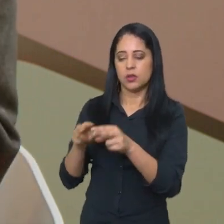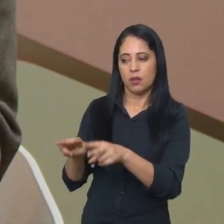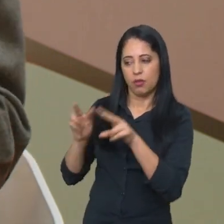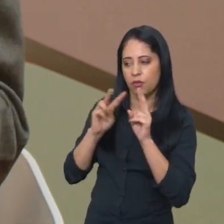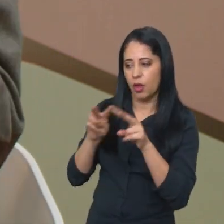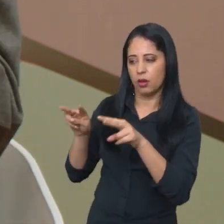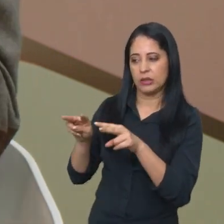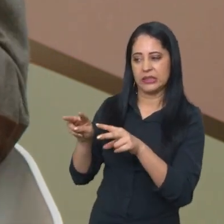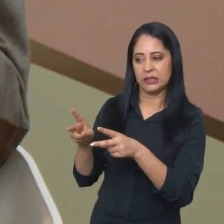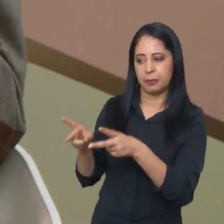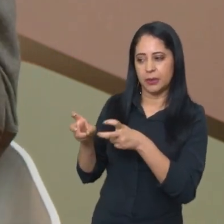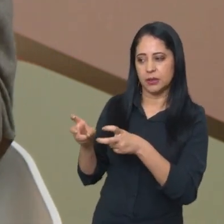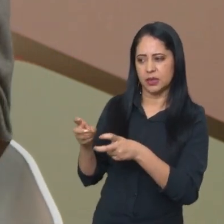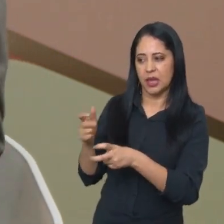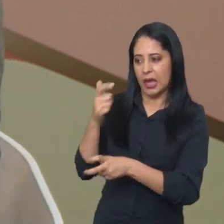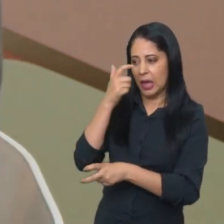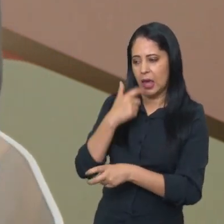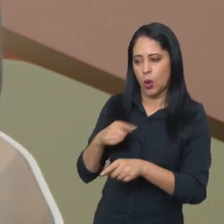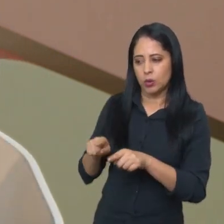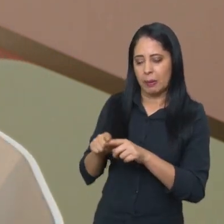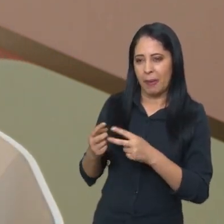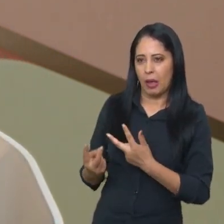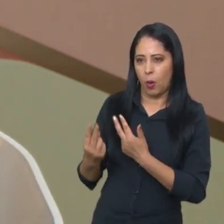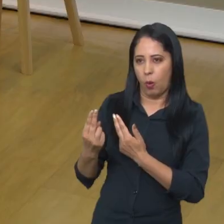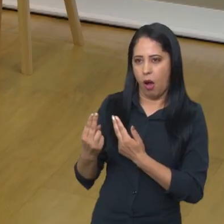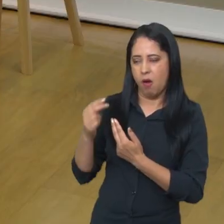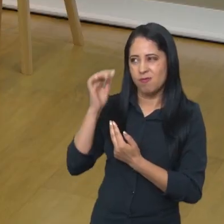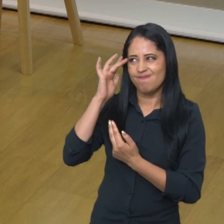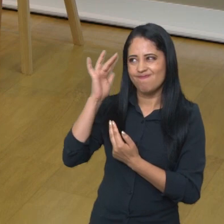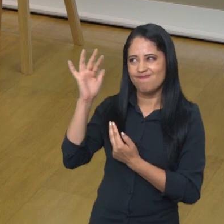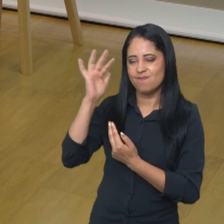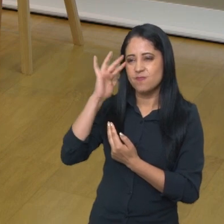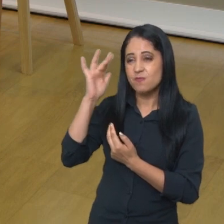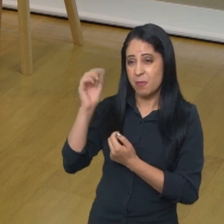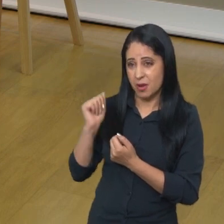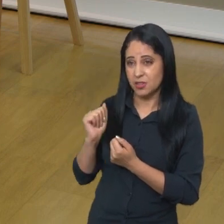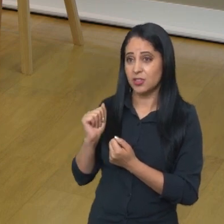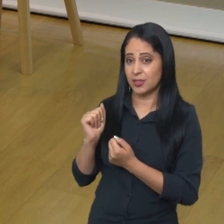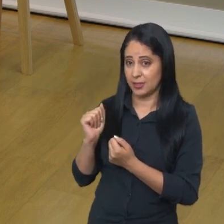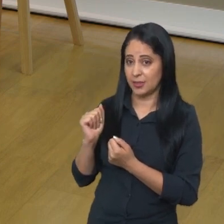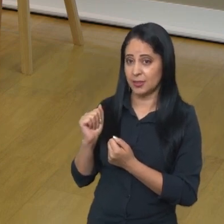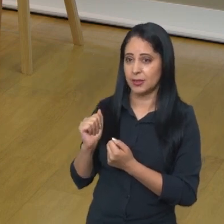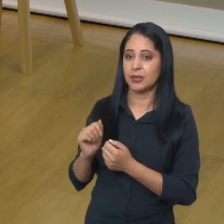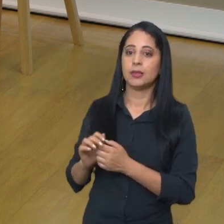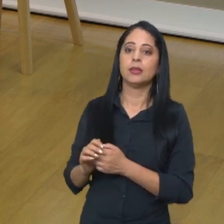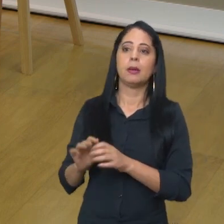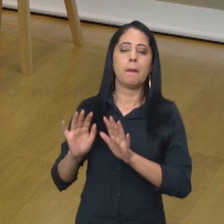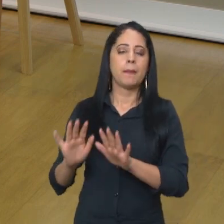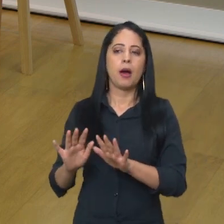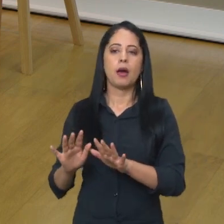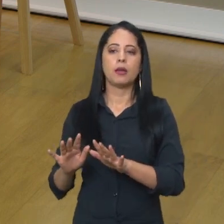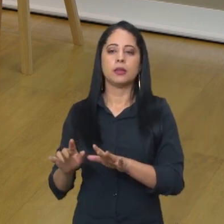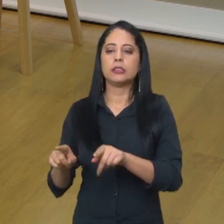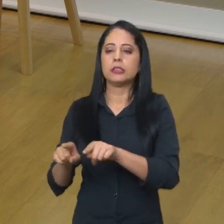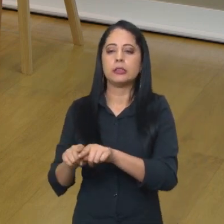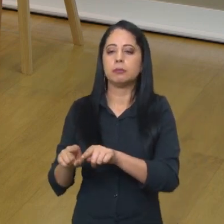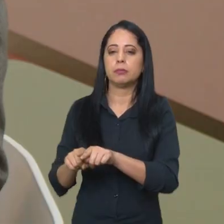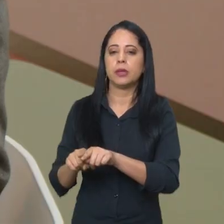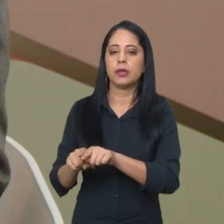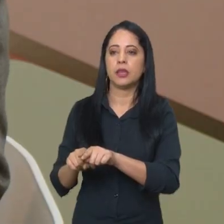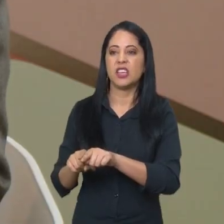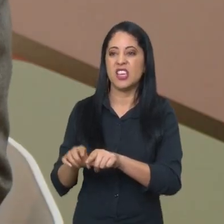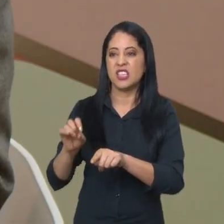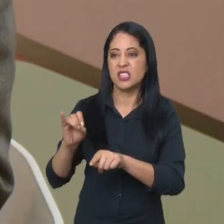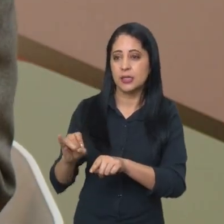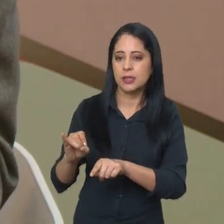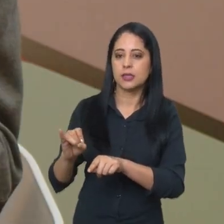você falar, pô, será que eu vou ter também, né? Porque minha mãe teve, meu pai teve e tal, será que eu vou ter também? Mas não só isso.